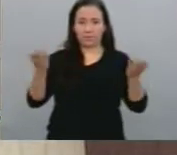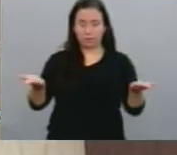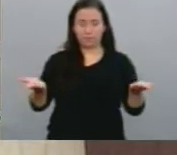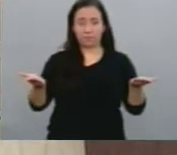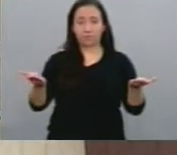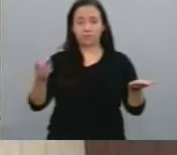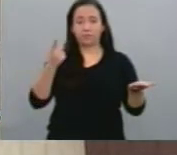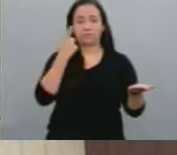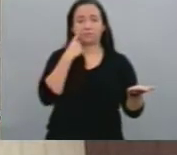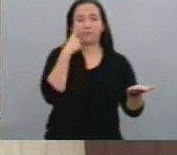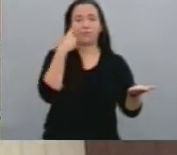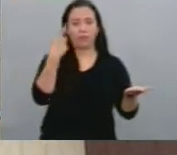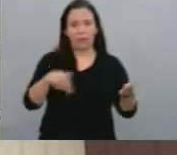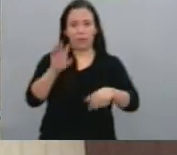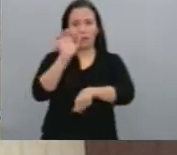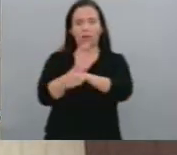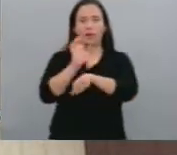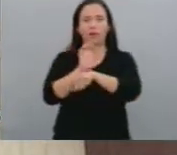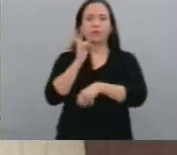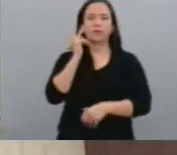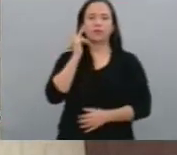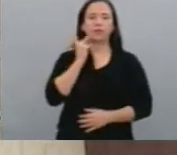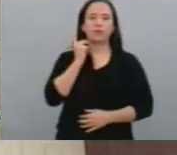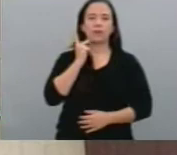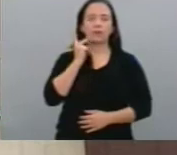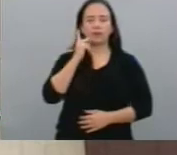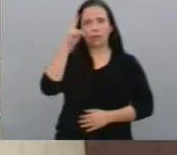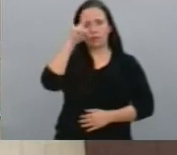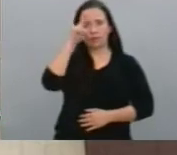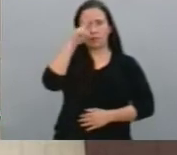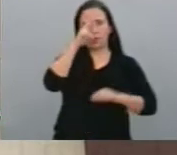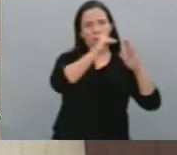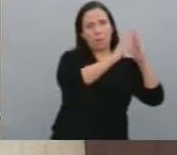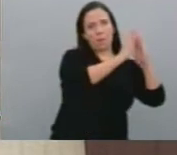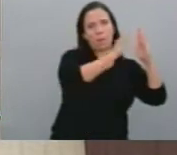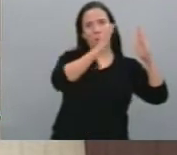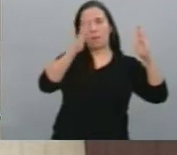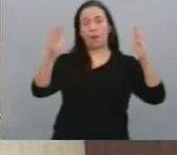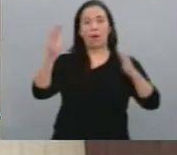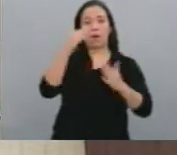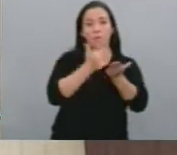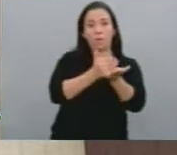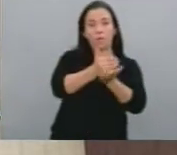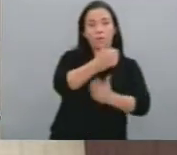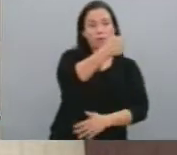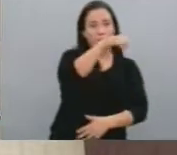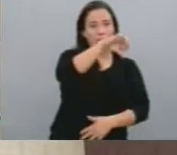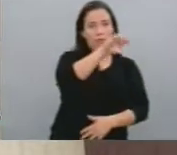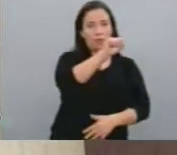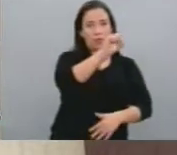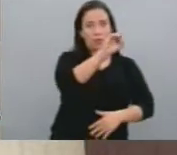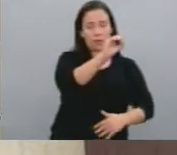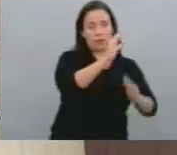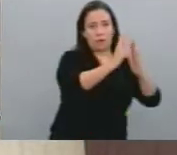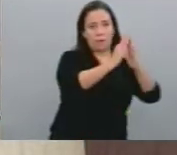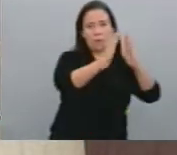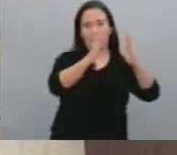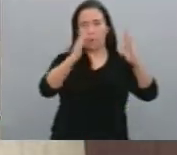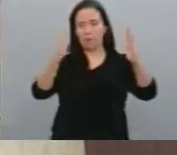ao longo da história do Ceará, sobretudo a partir dos anos 80, ouvirmos a seguinte